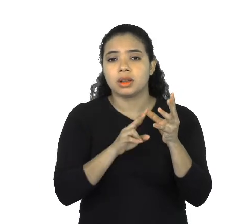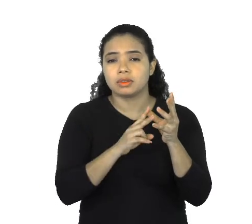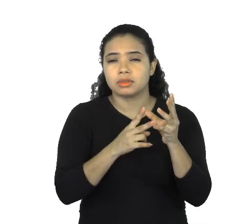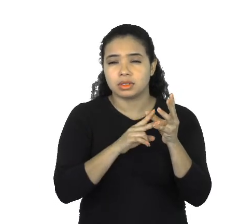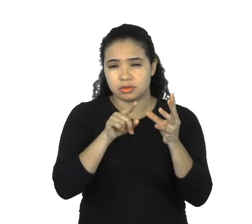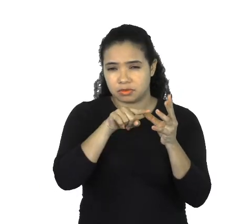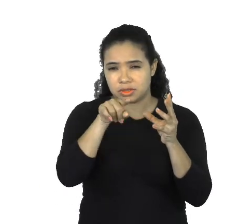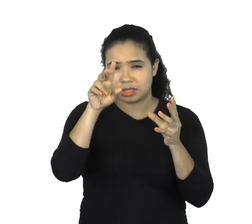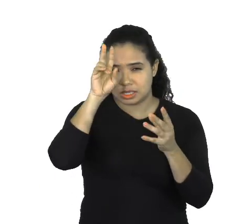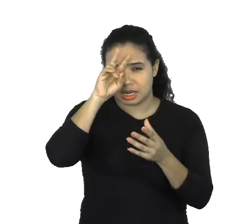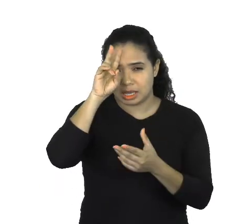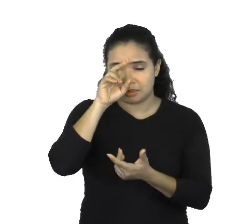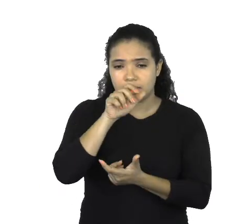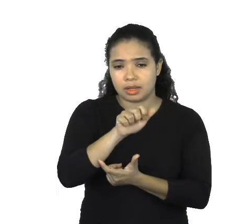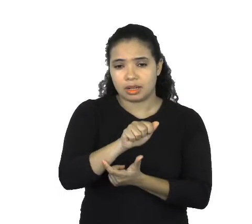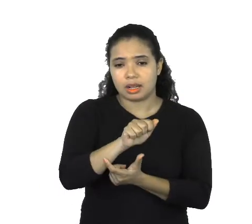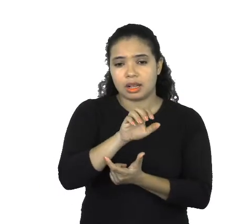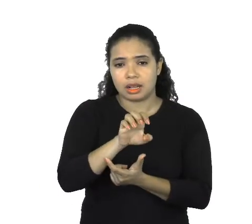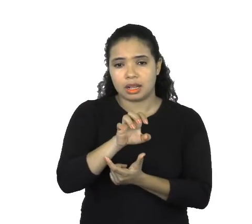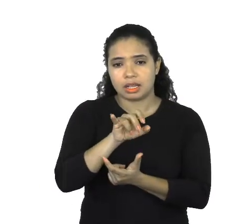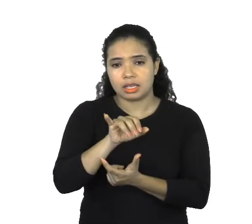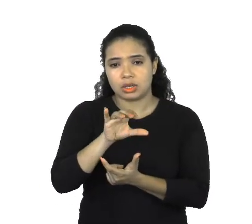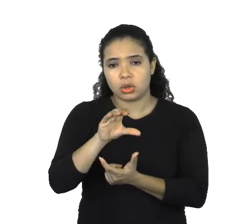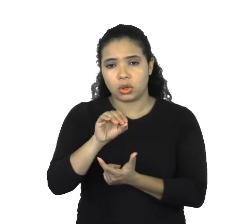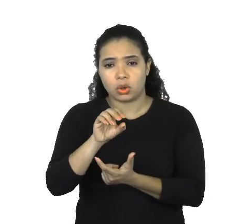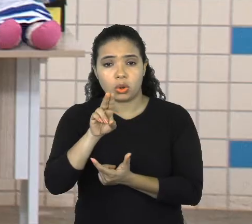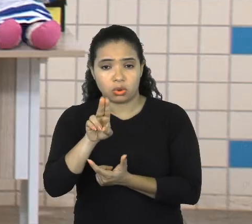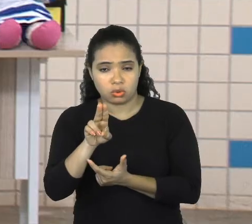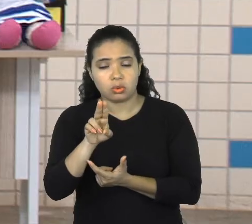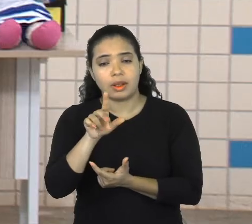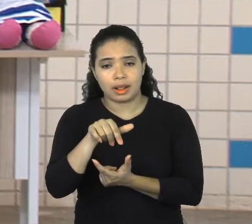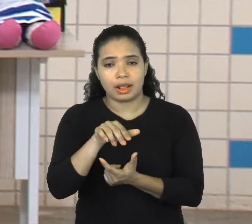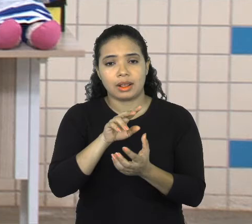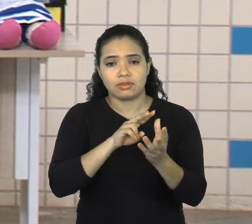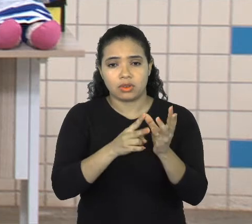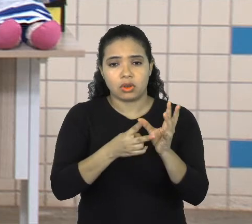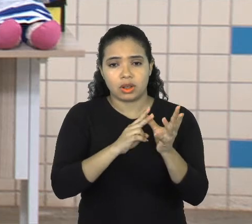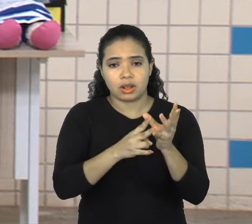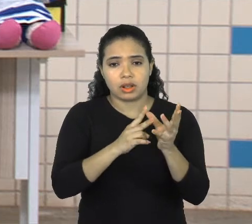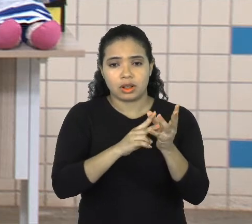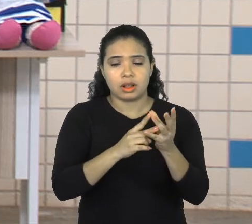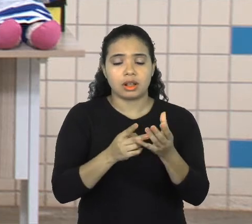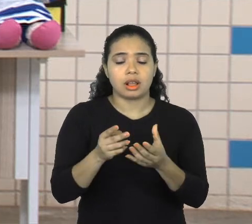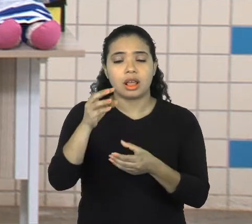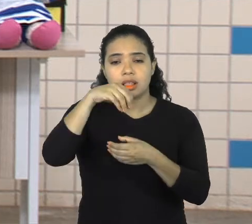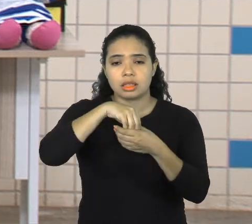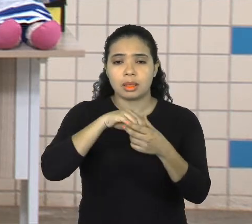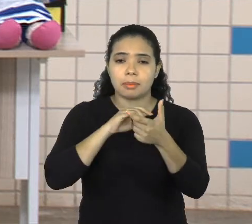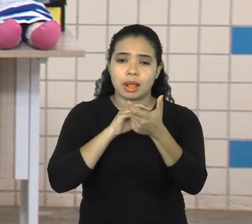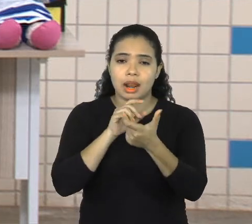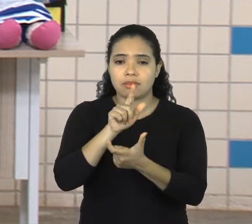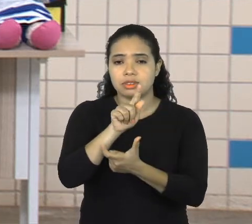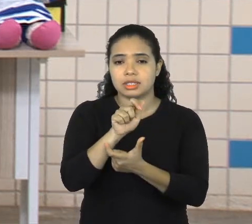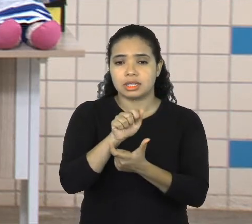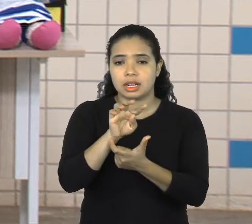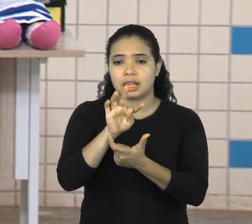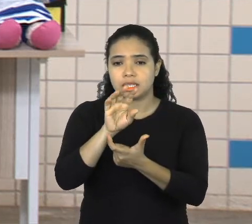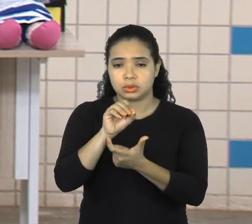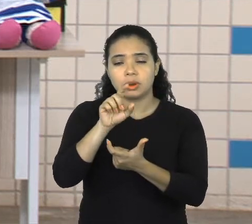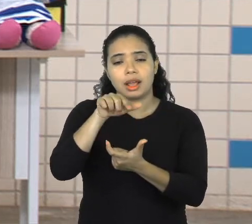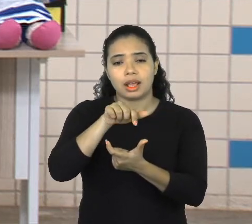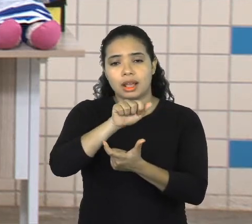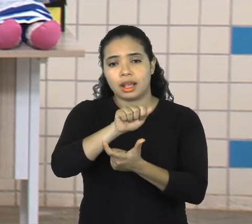Lembram? A, E, I, O, U. Quais as vogais que tem na palavra gato? O A e o